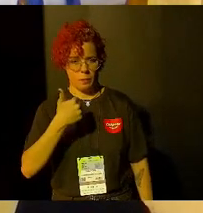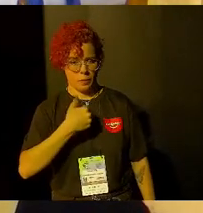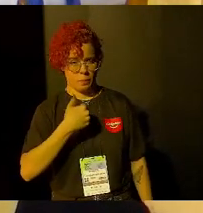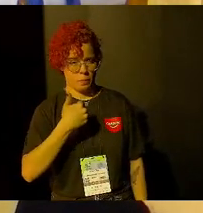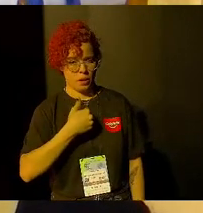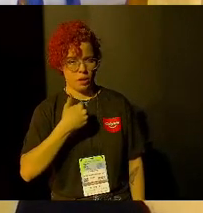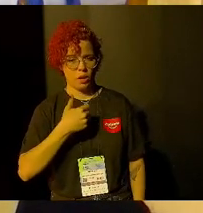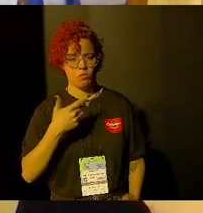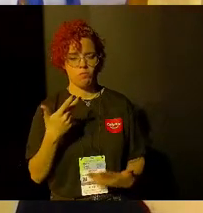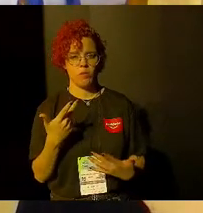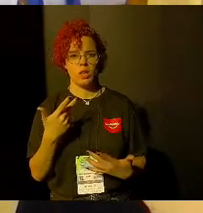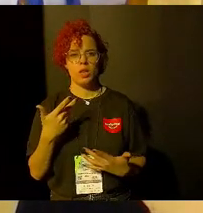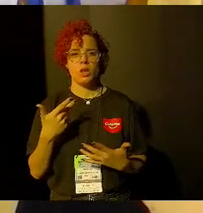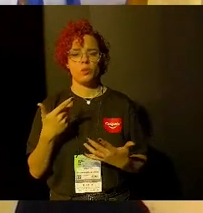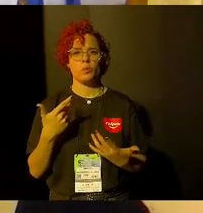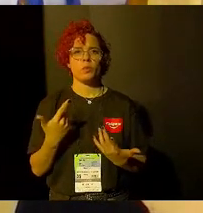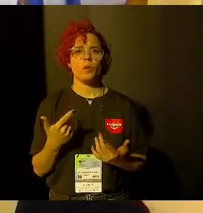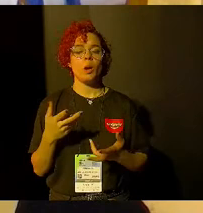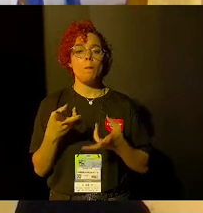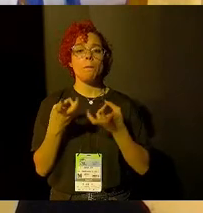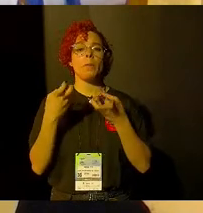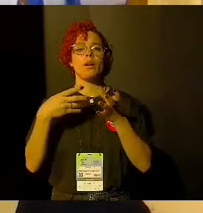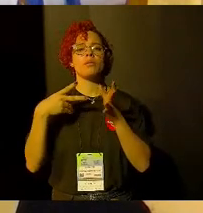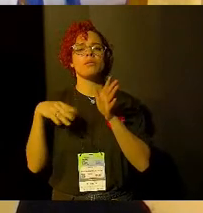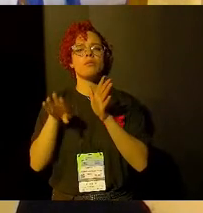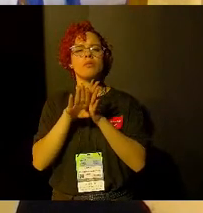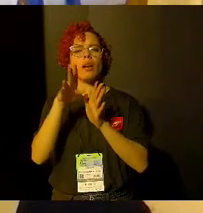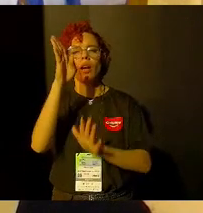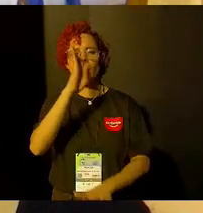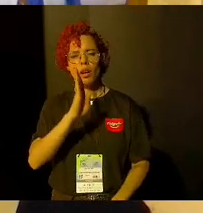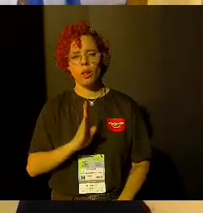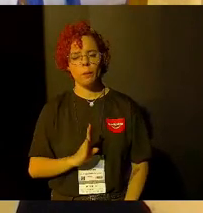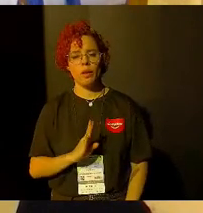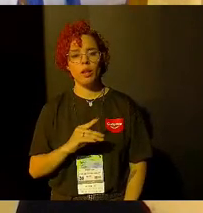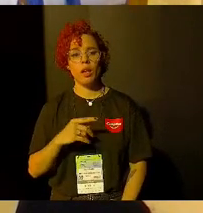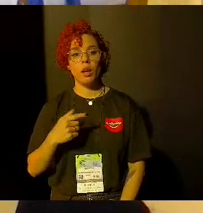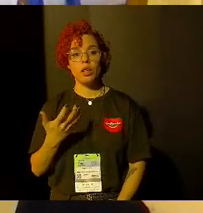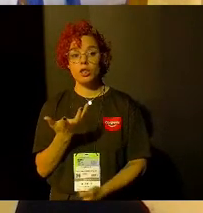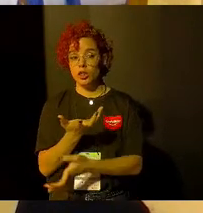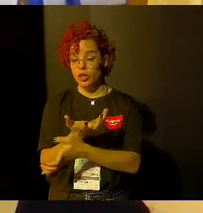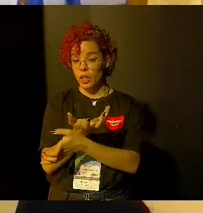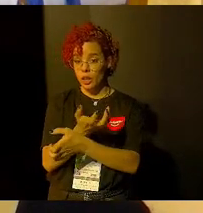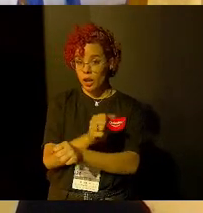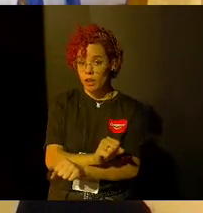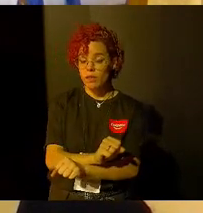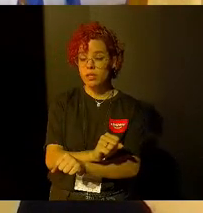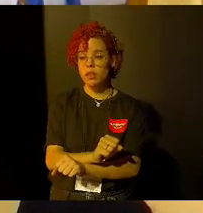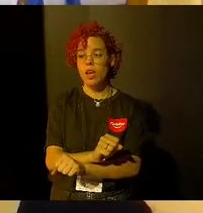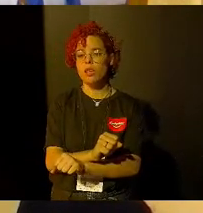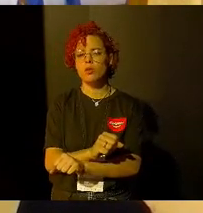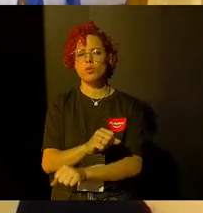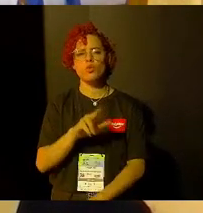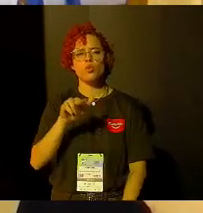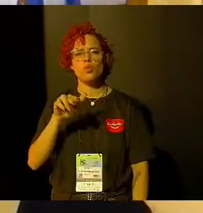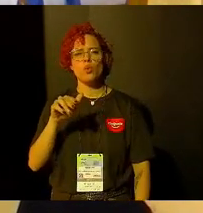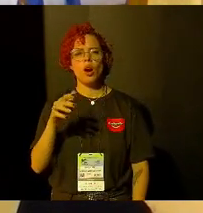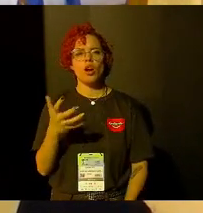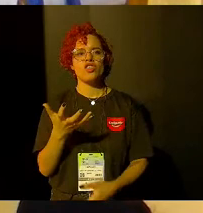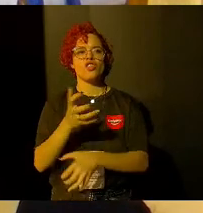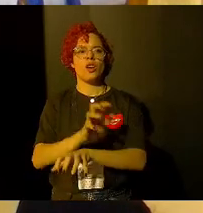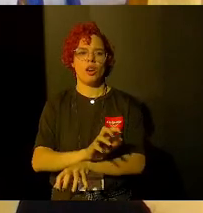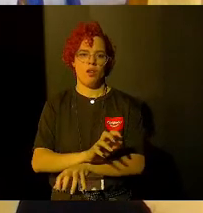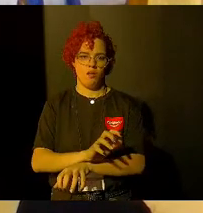quando chega no Brasil eles percebem que escravizados nunca escravos escravizados